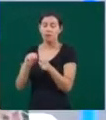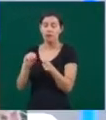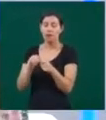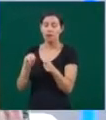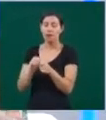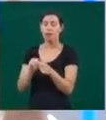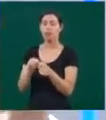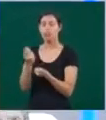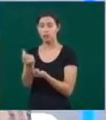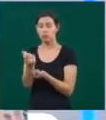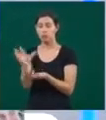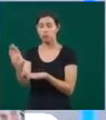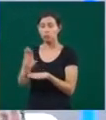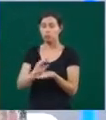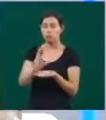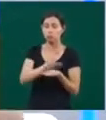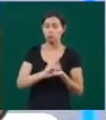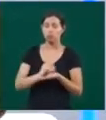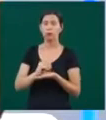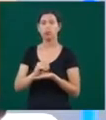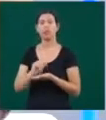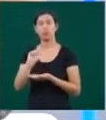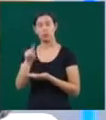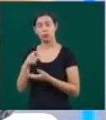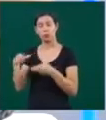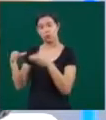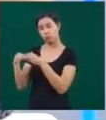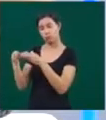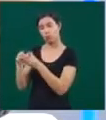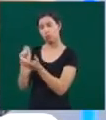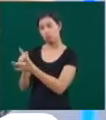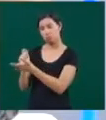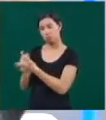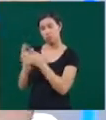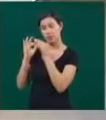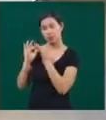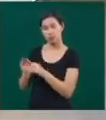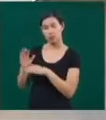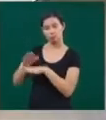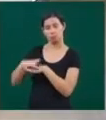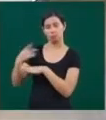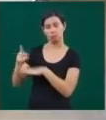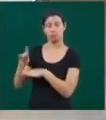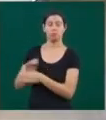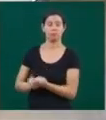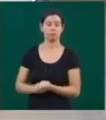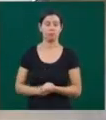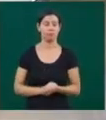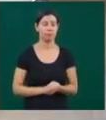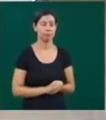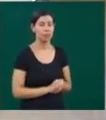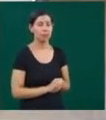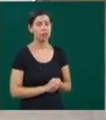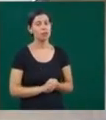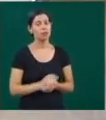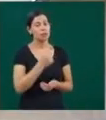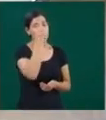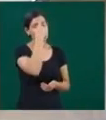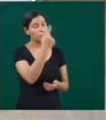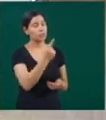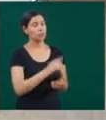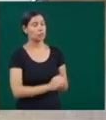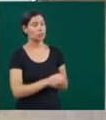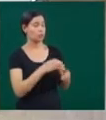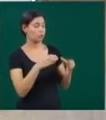show ele mesmo cobra menos recebe do pai da banda independente nesse sentido e qual é a participação que nós temos agora quem participa são artistas